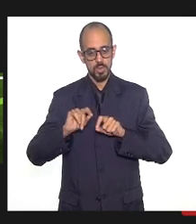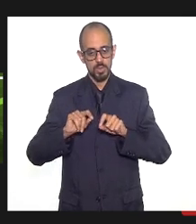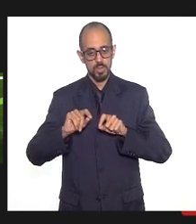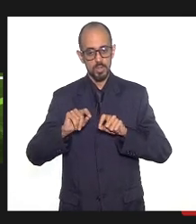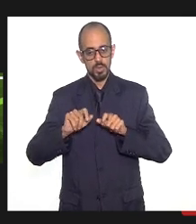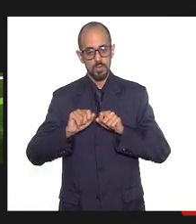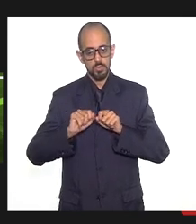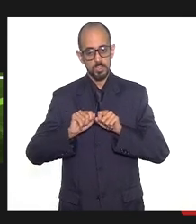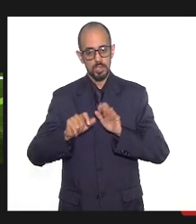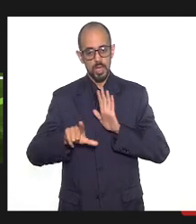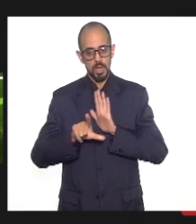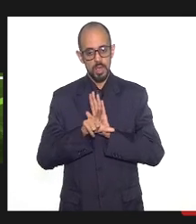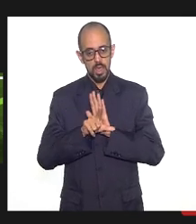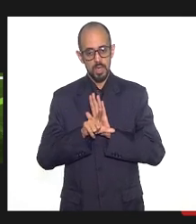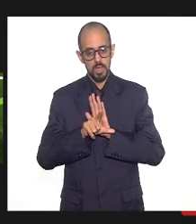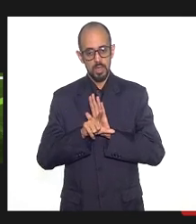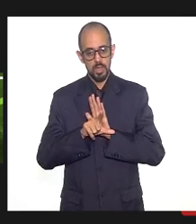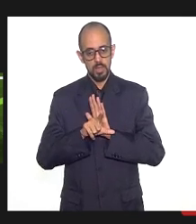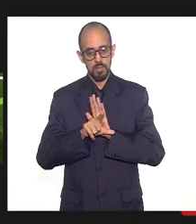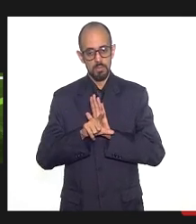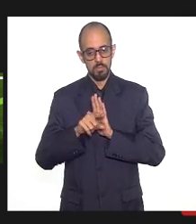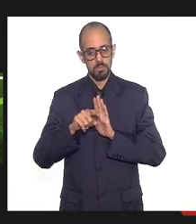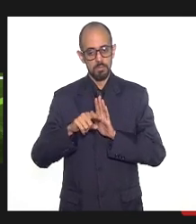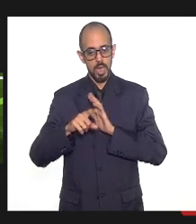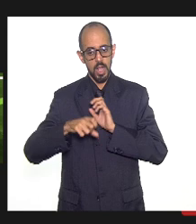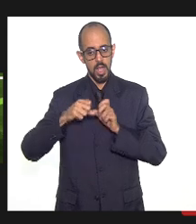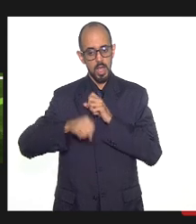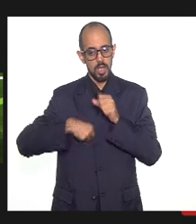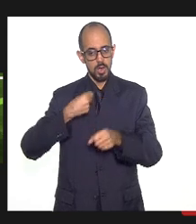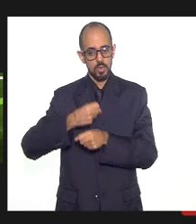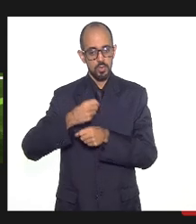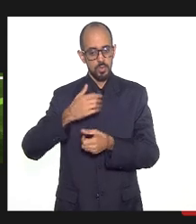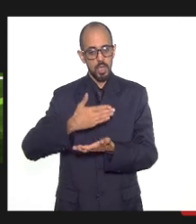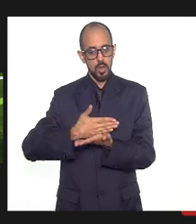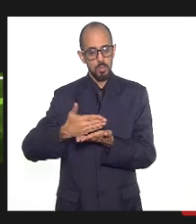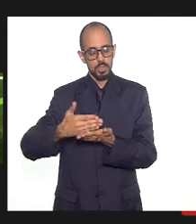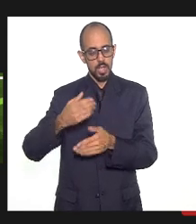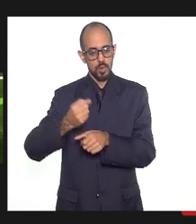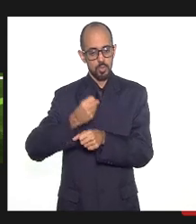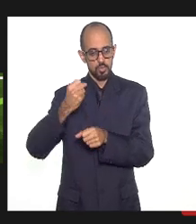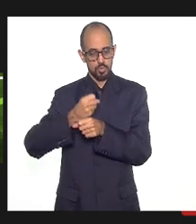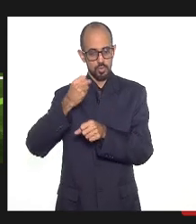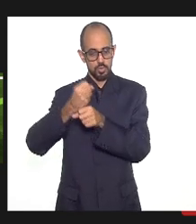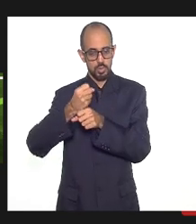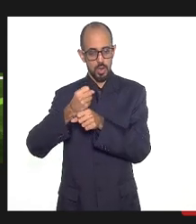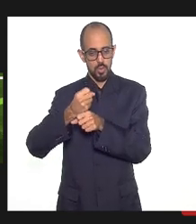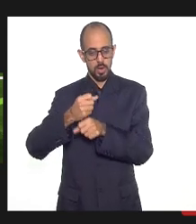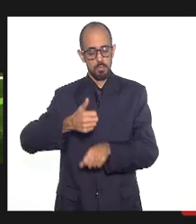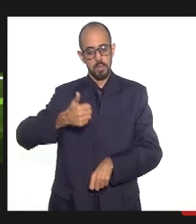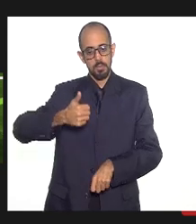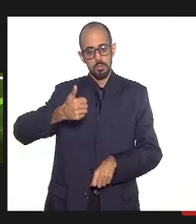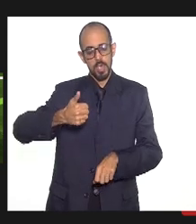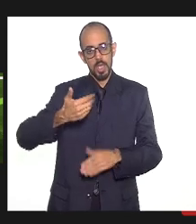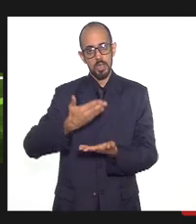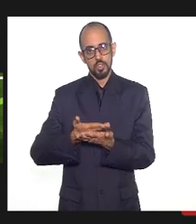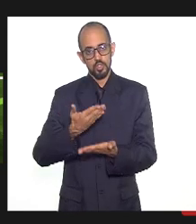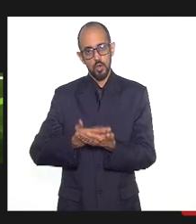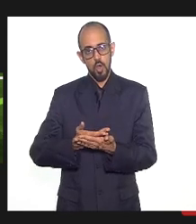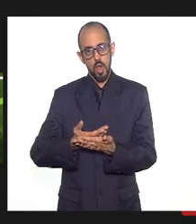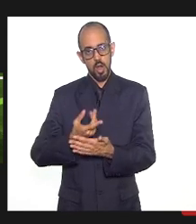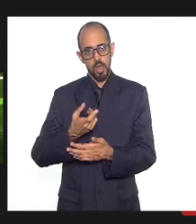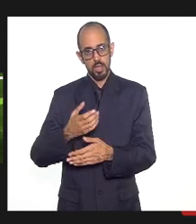fazer a lei lá para que no começo do ano que vem já comece a construção da primeira escola